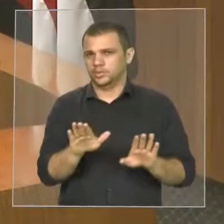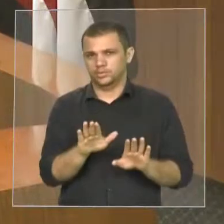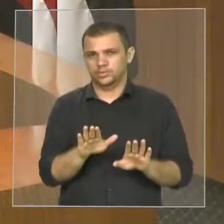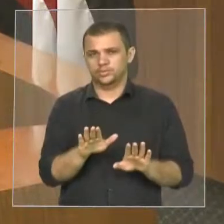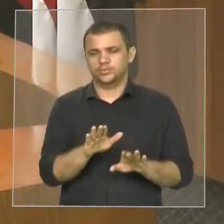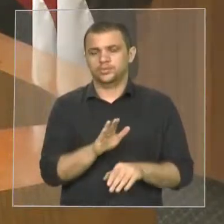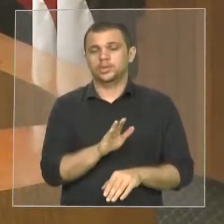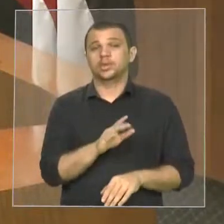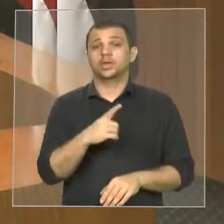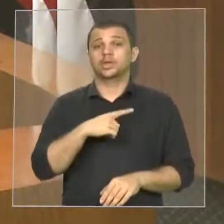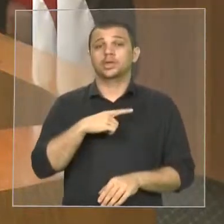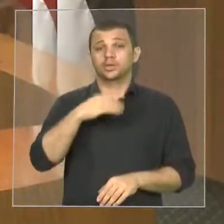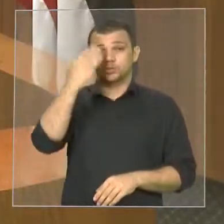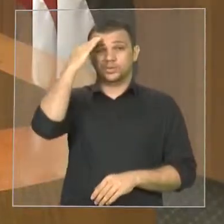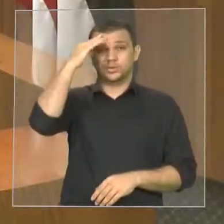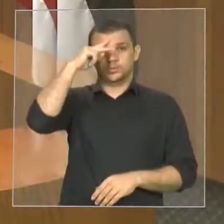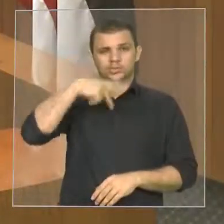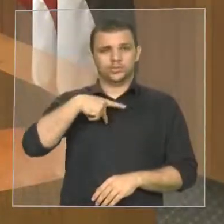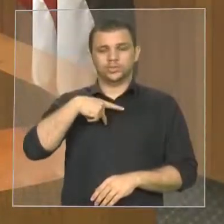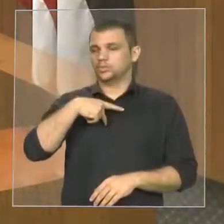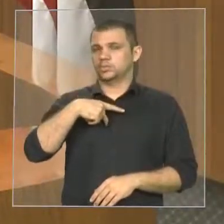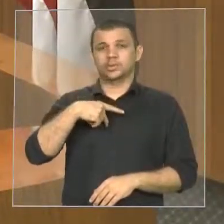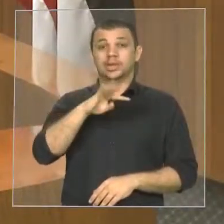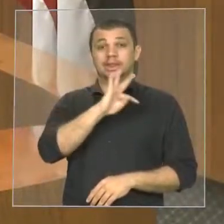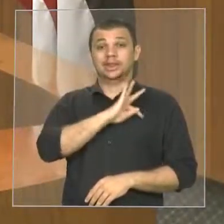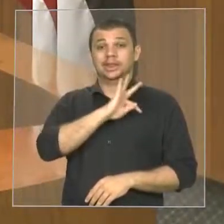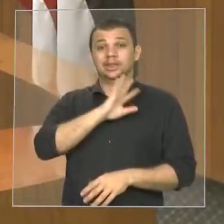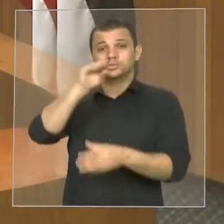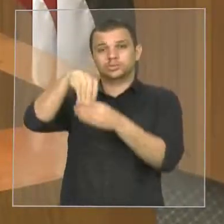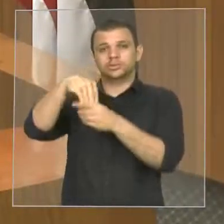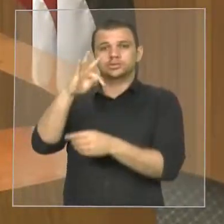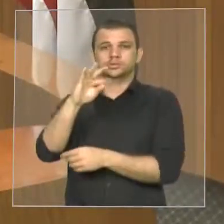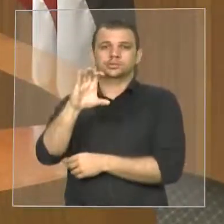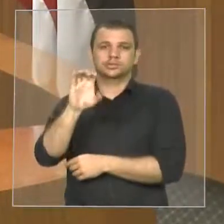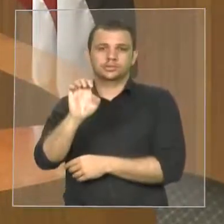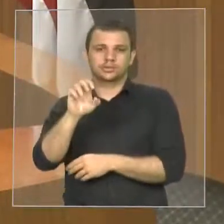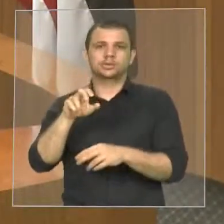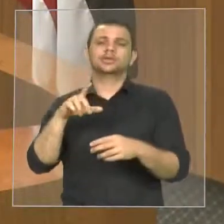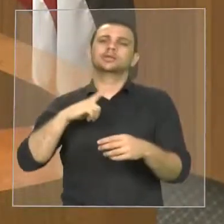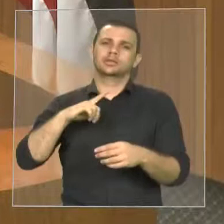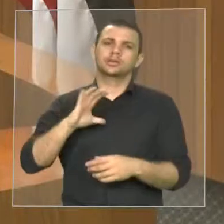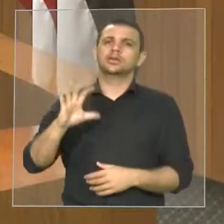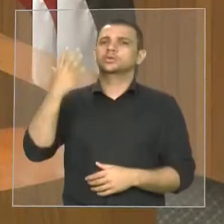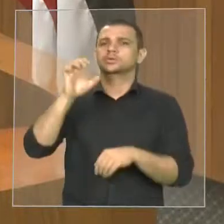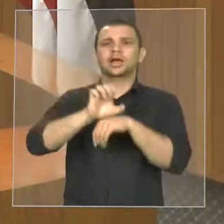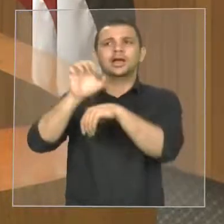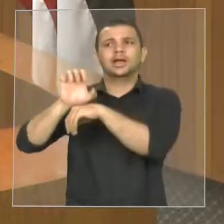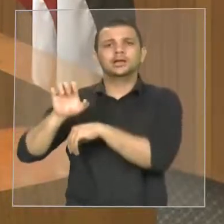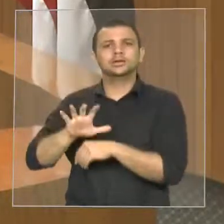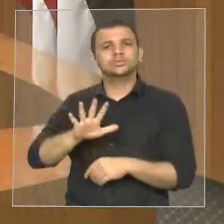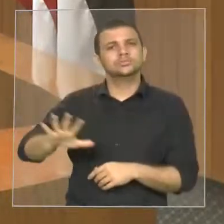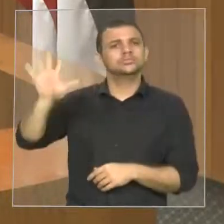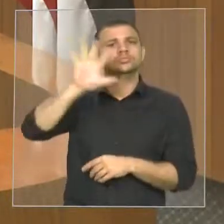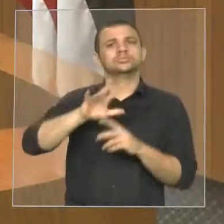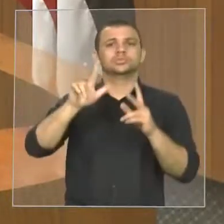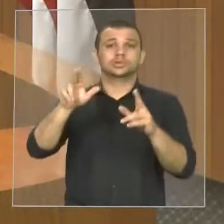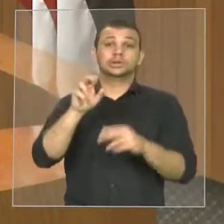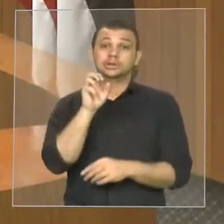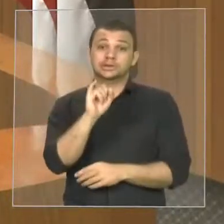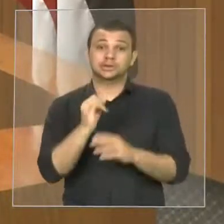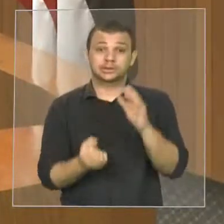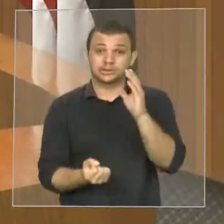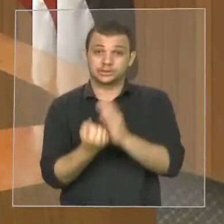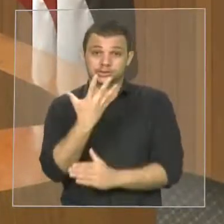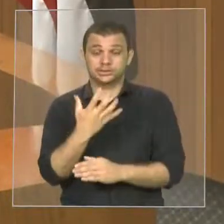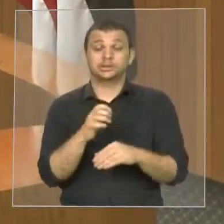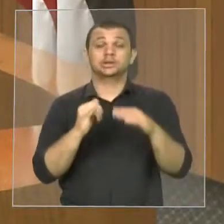é de técnicos do Tribunal de Contas do Estado. E é assim que funciona em todos os estados. Se nós estamos criando um Instituto de